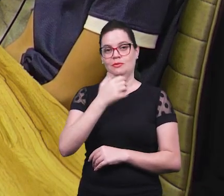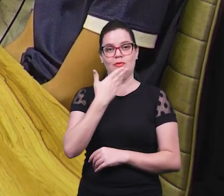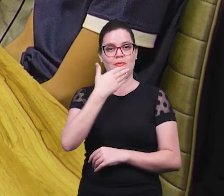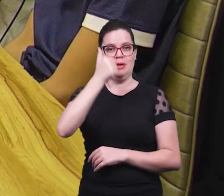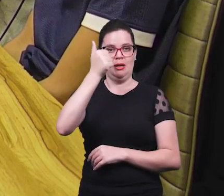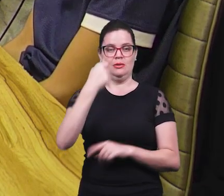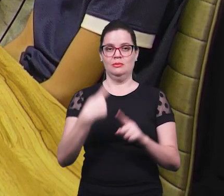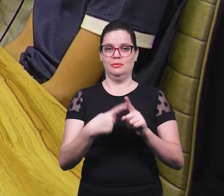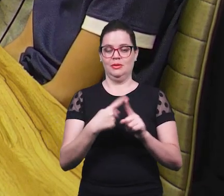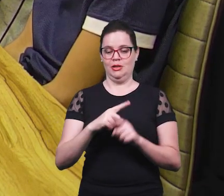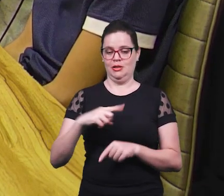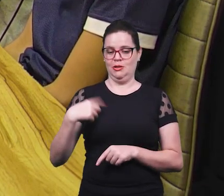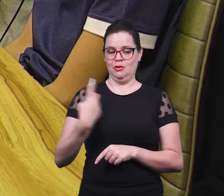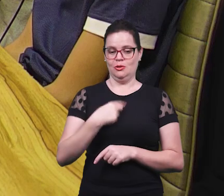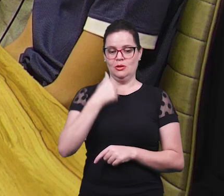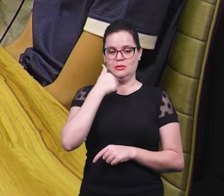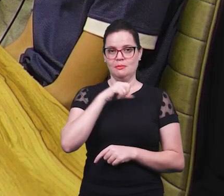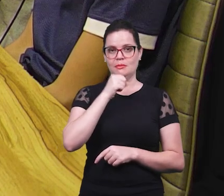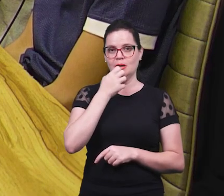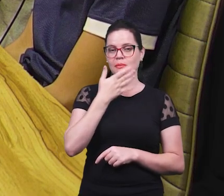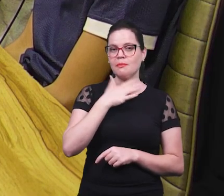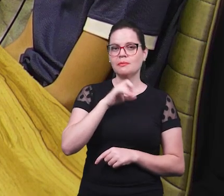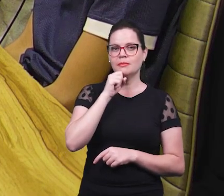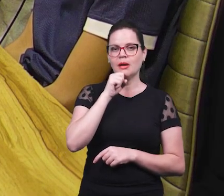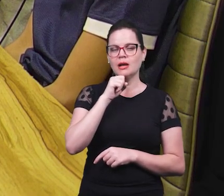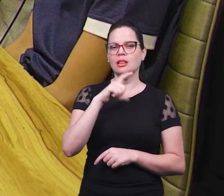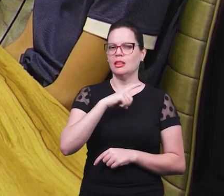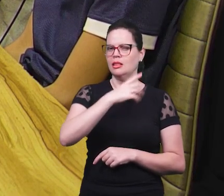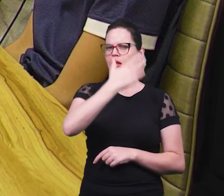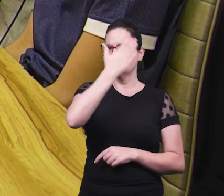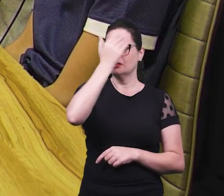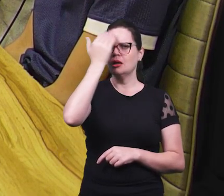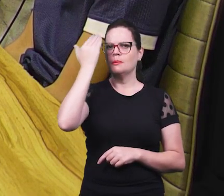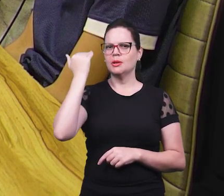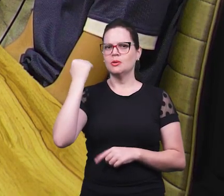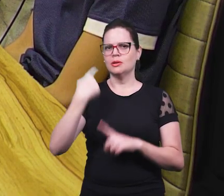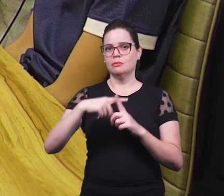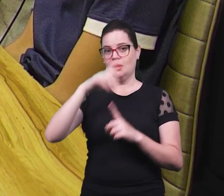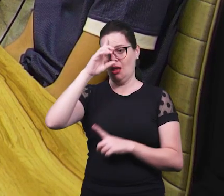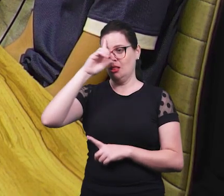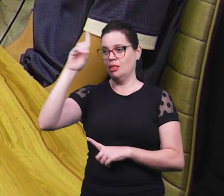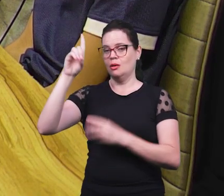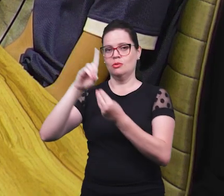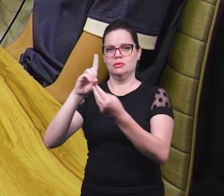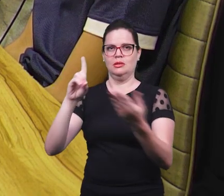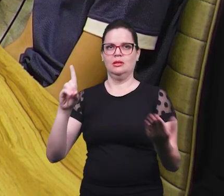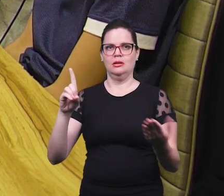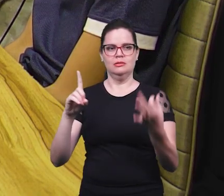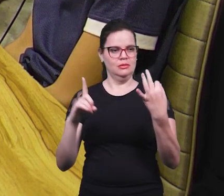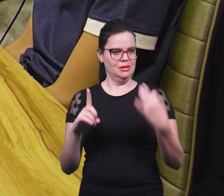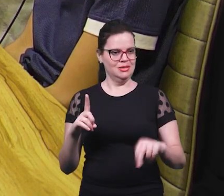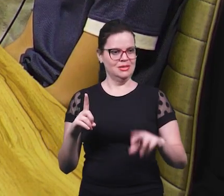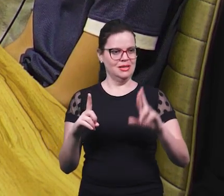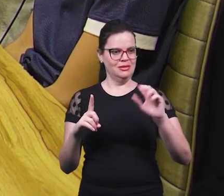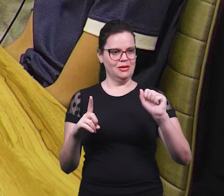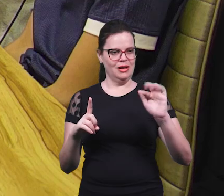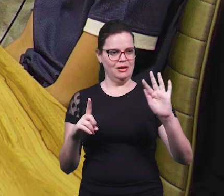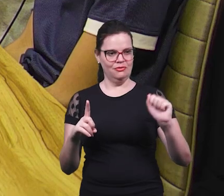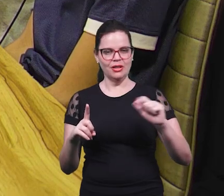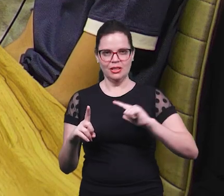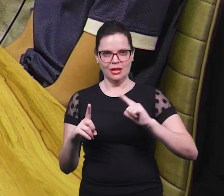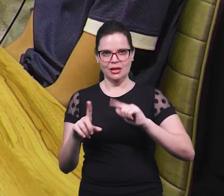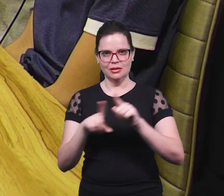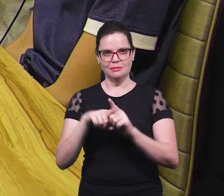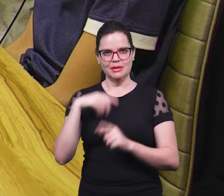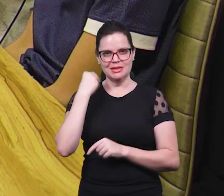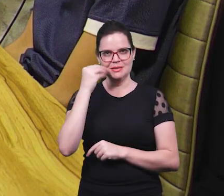os nossos pais, eles têm uma sabedoria dada por Deus. Não é, Rafaele? Sim. E você tem alguma experiência